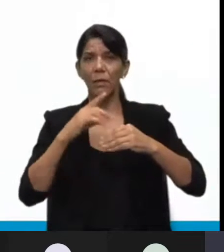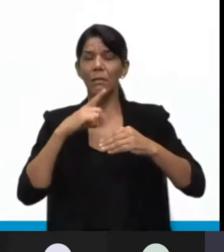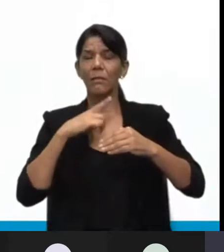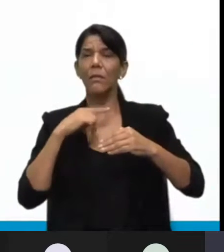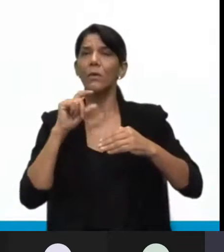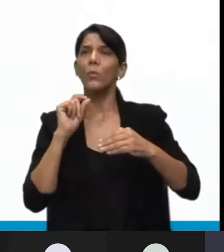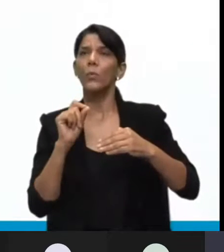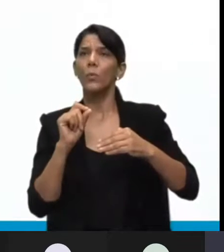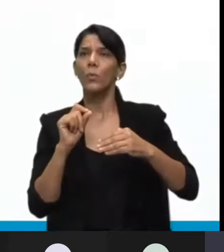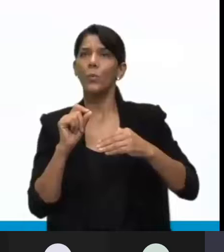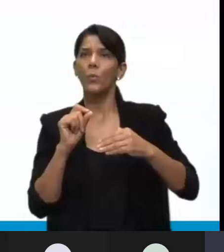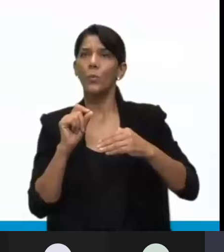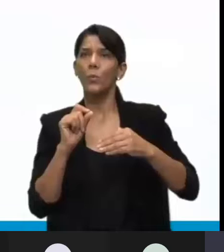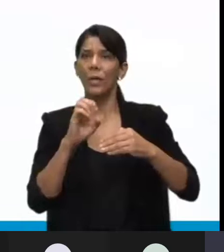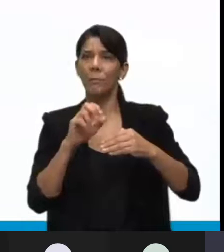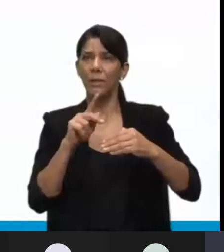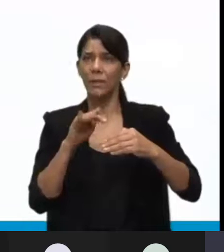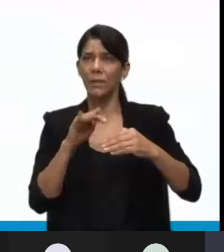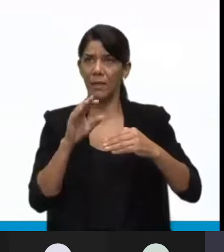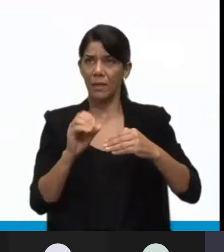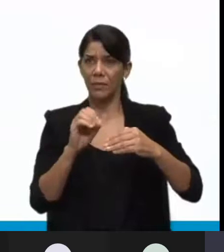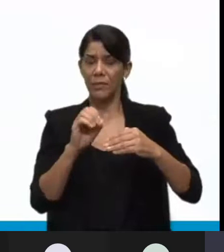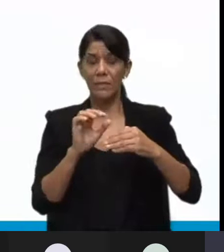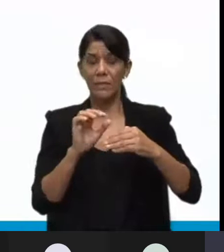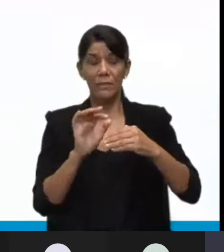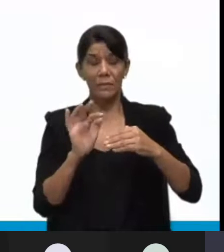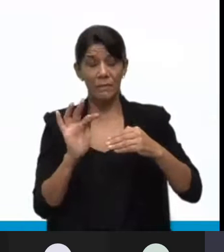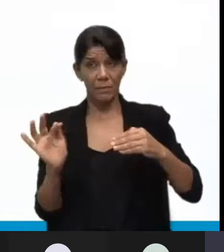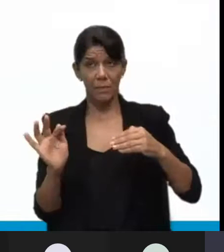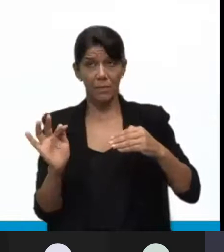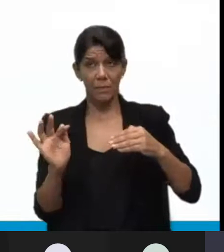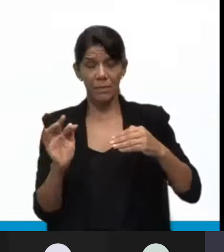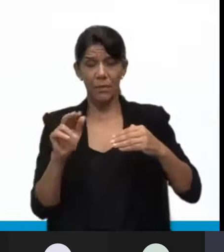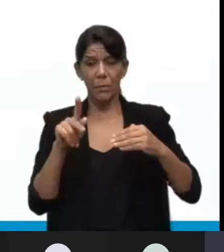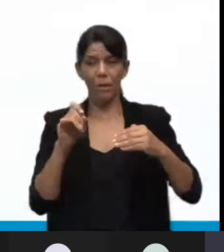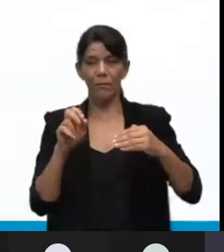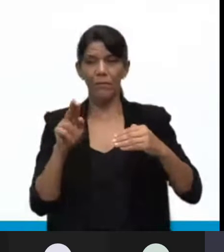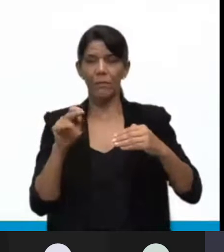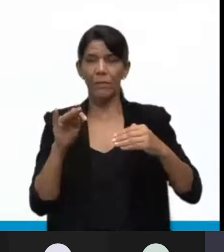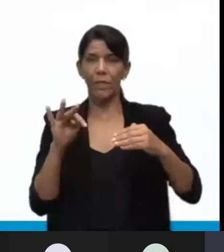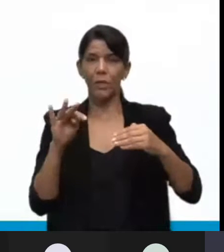camada, eu vou ter o quê? Eu vou ter um epitélio simples